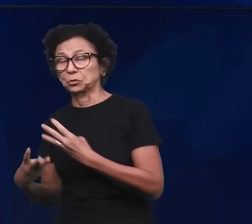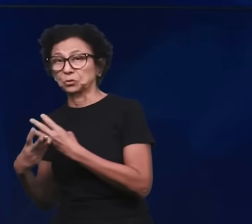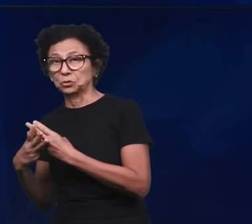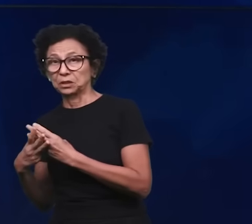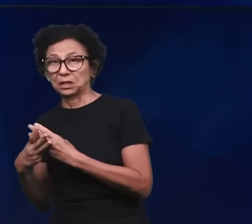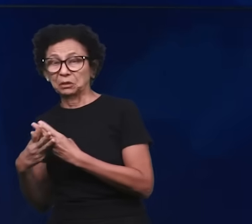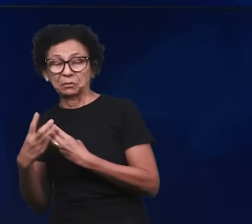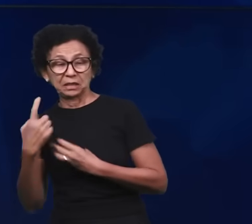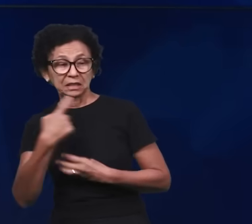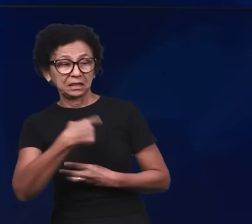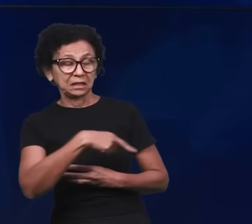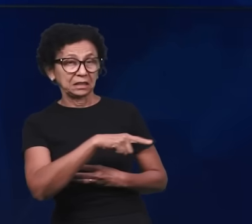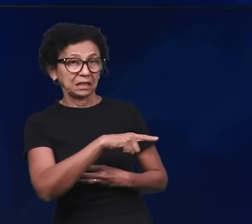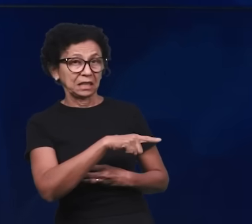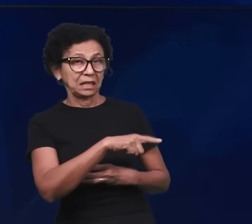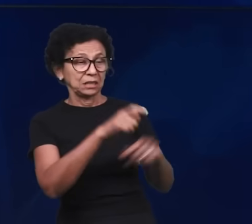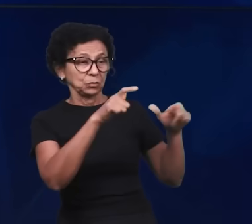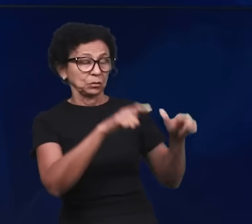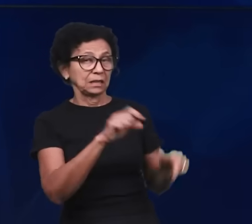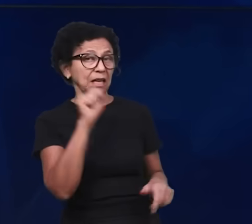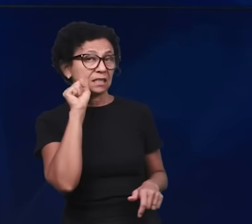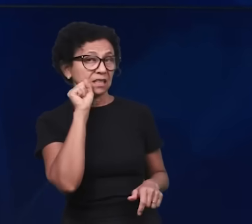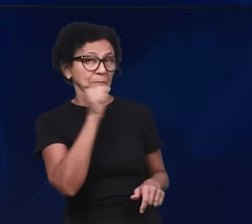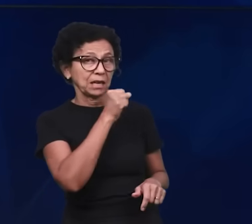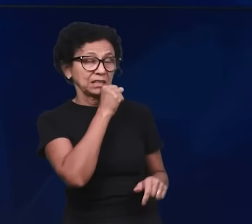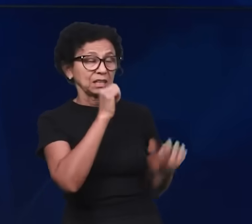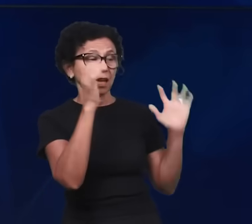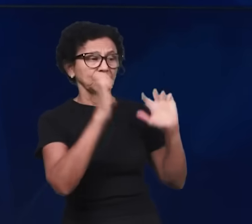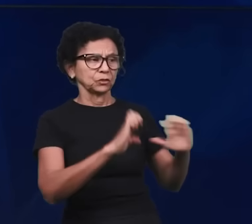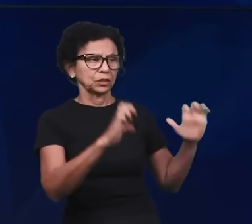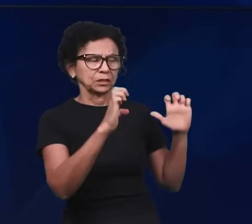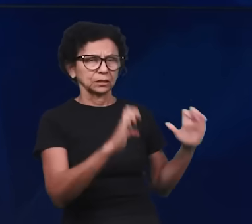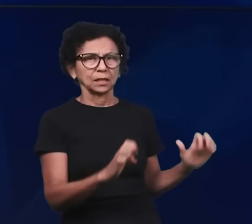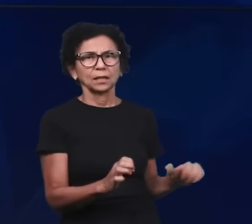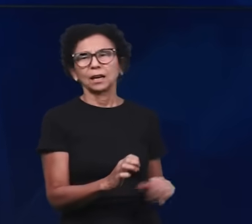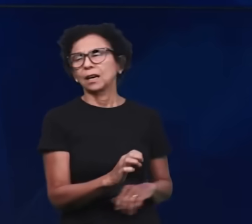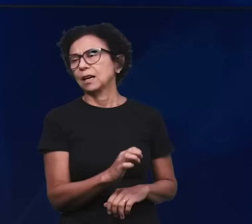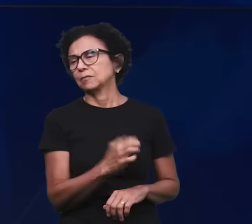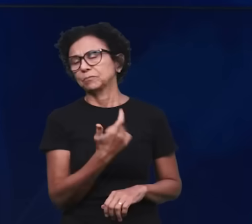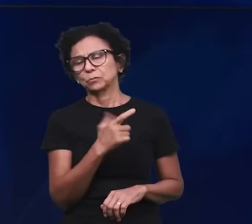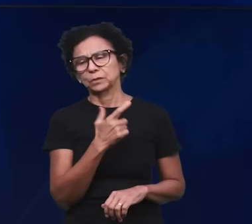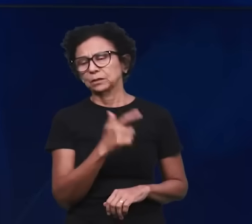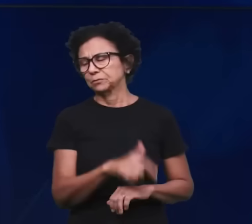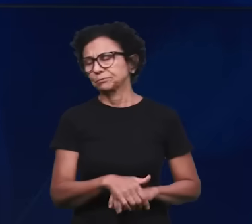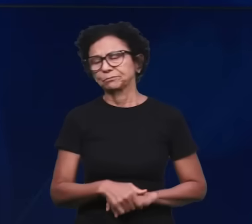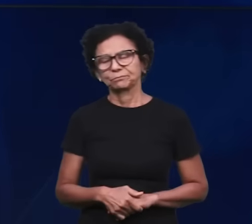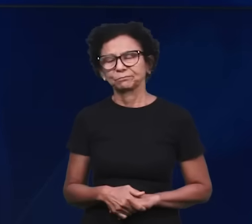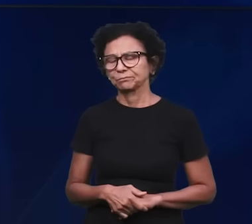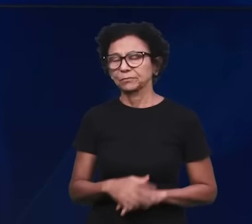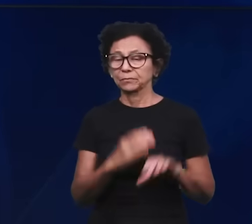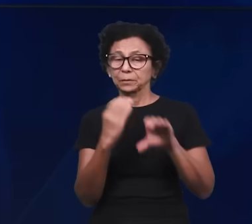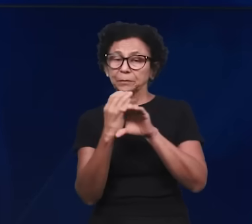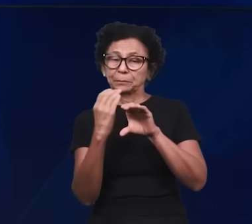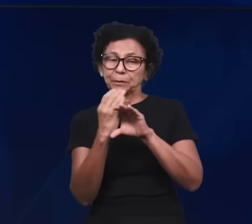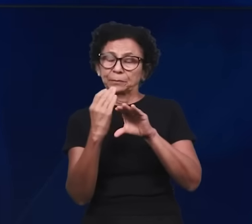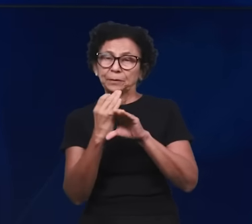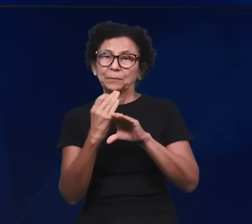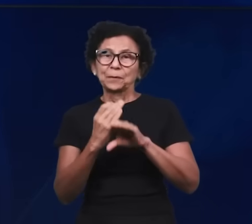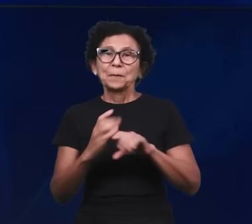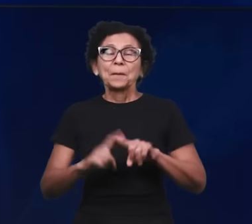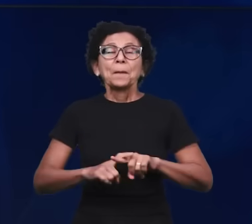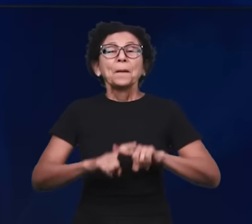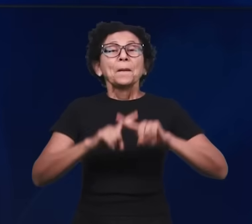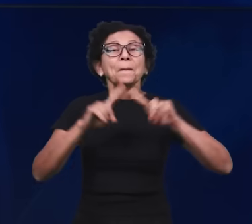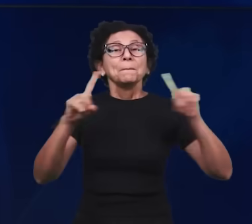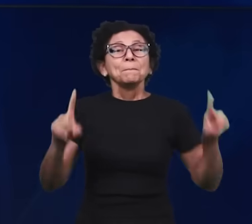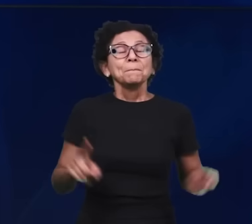não ia evangelizar não, porque tinha um problema entre eles. E o texto diz que essa mulher, ela recebeu Jesus, e ela